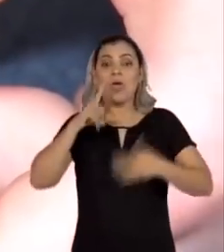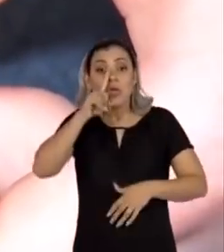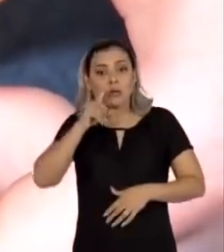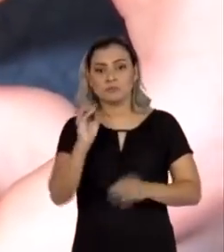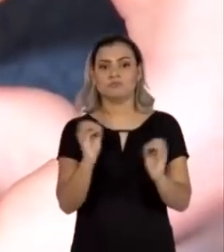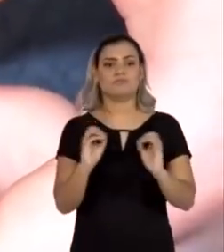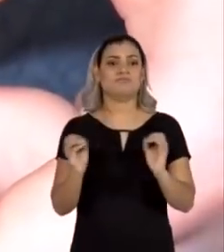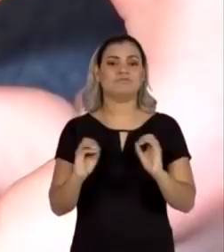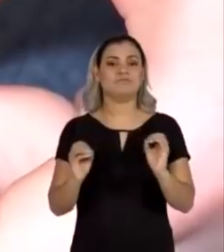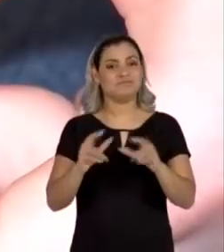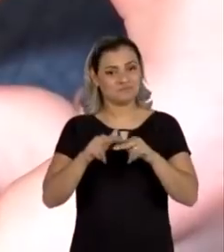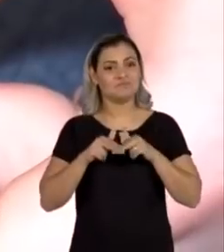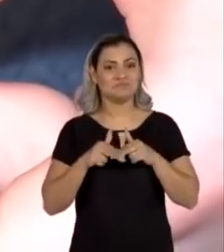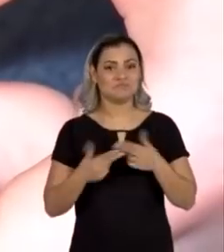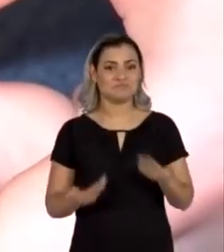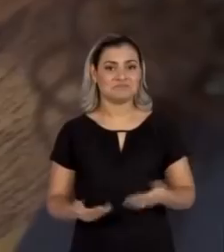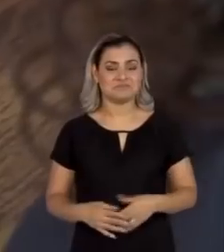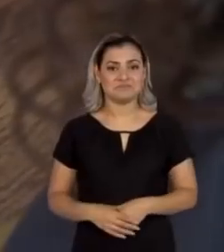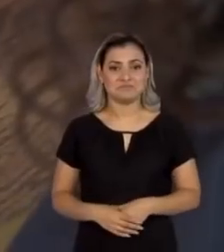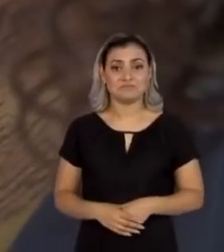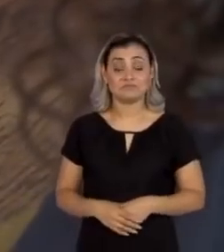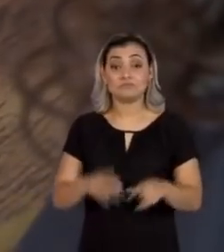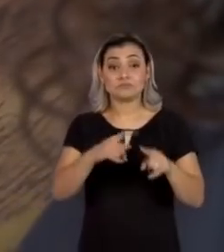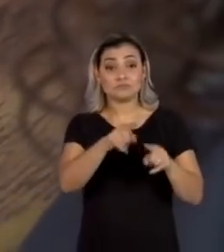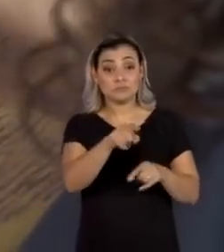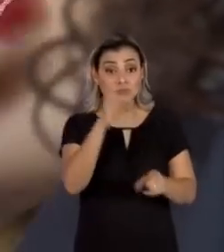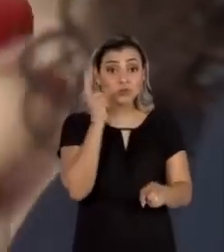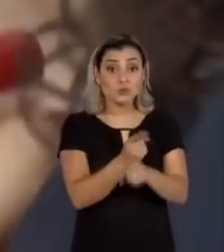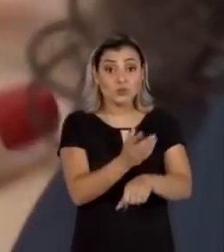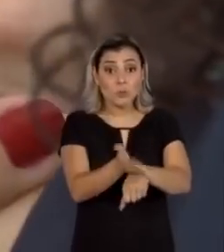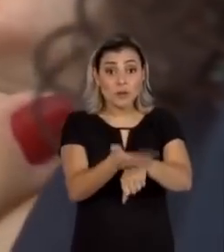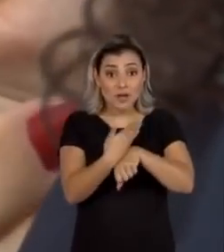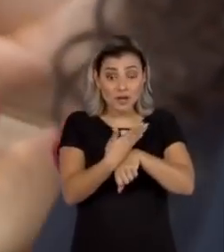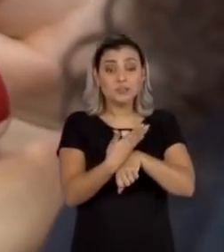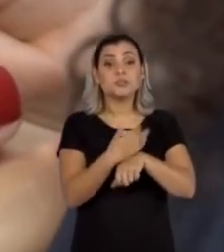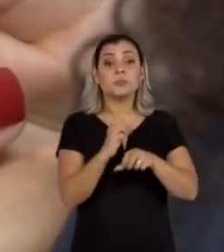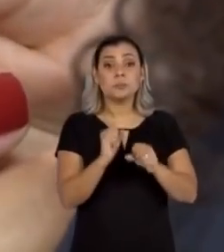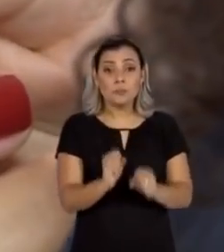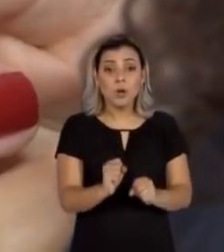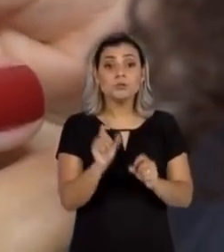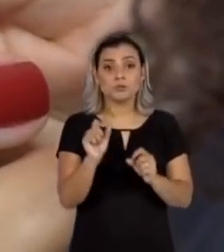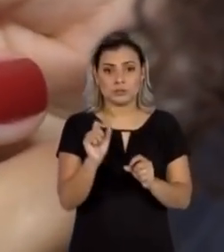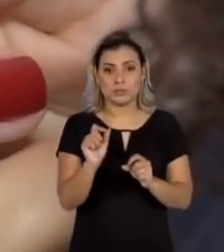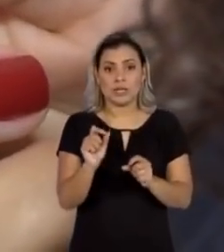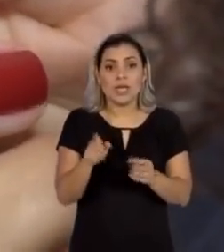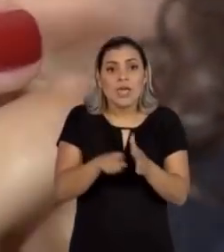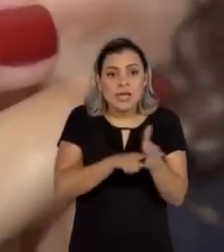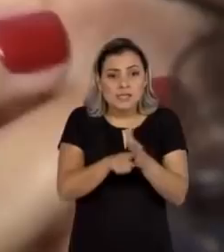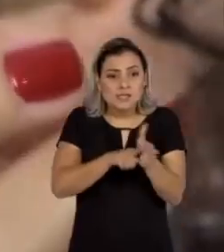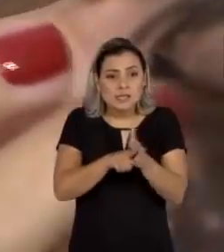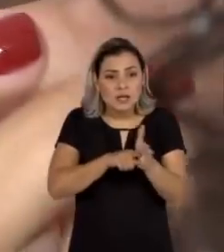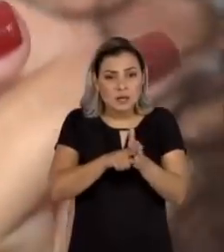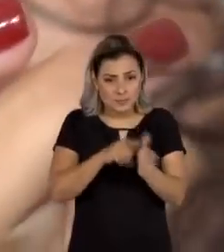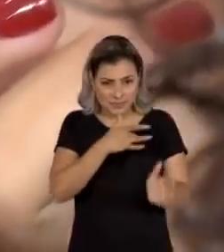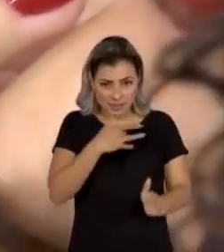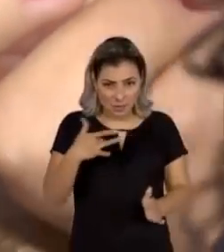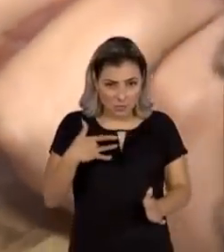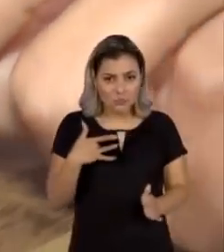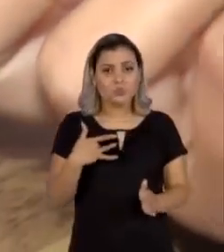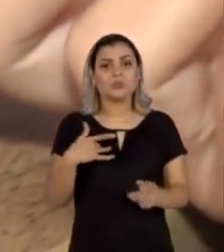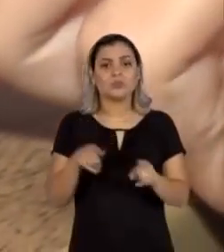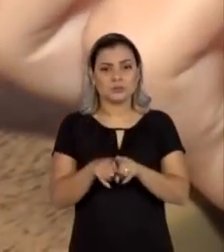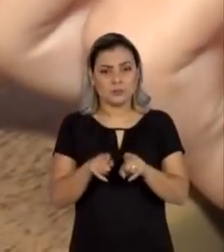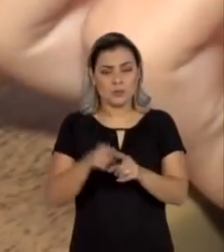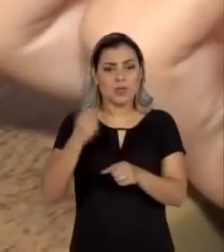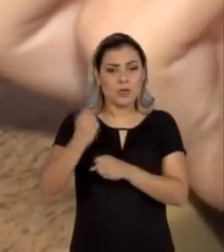delas aparecerem diminui. E esse diagnóstico precoce, ele pode ser feito com exames regulares de saúde, anuais, por